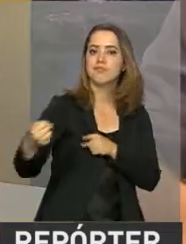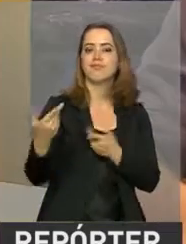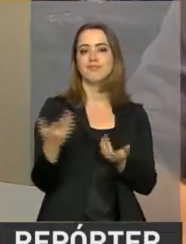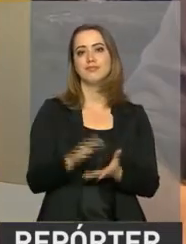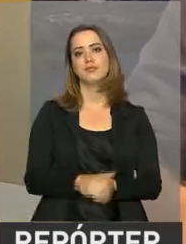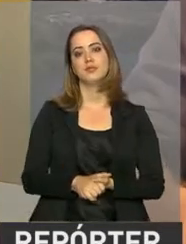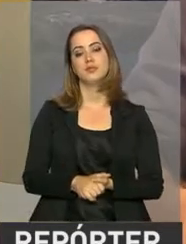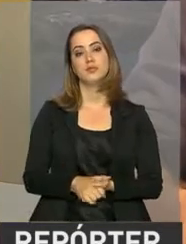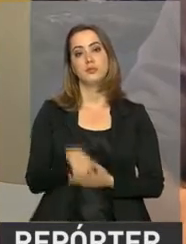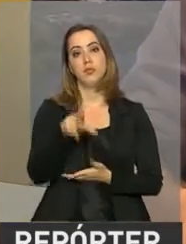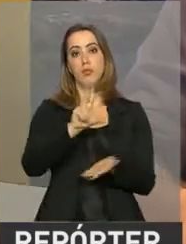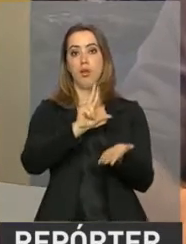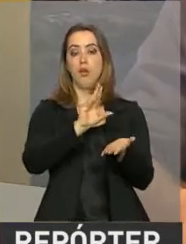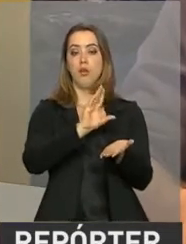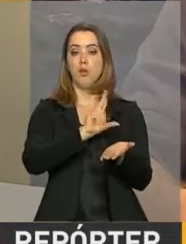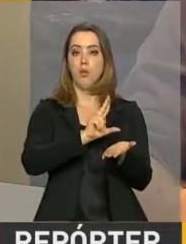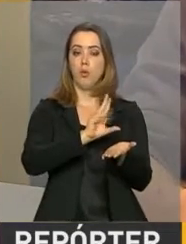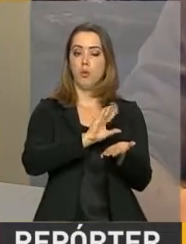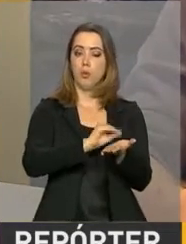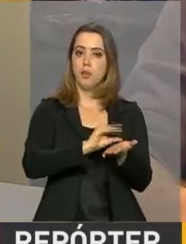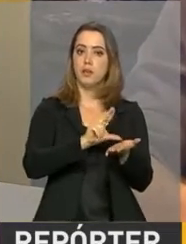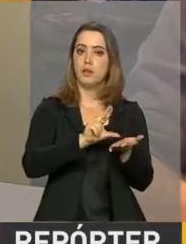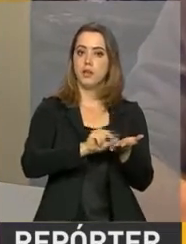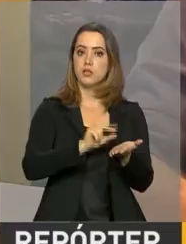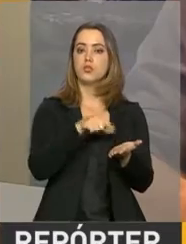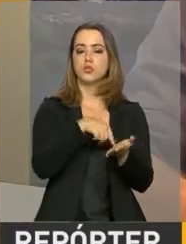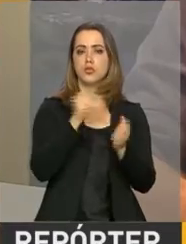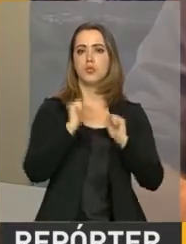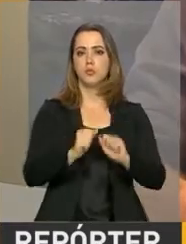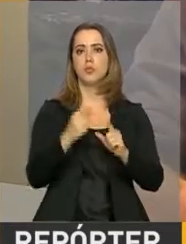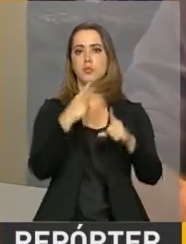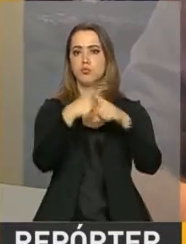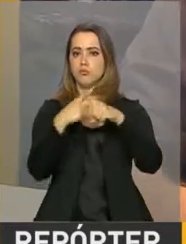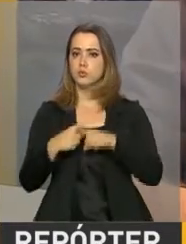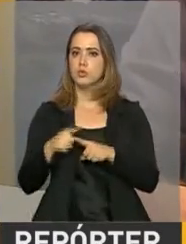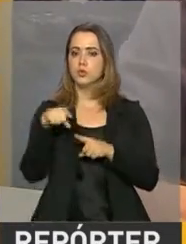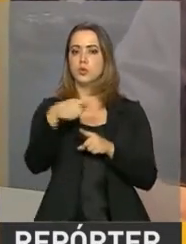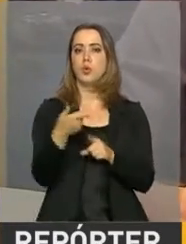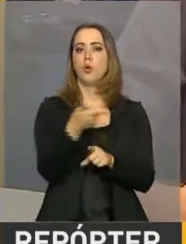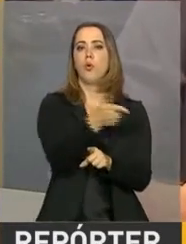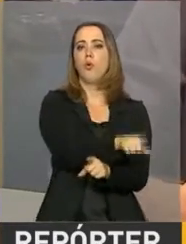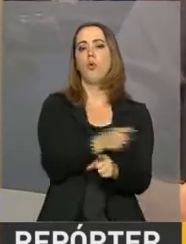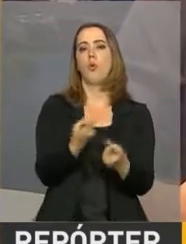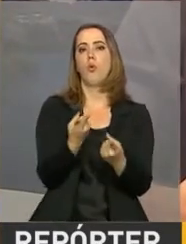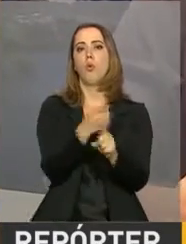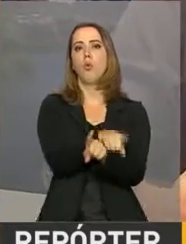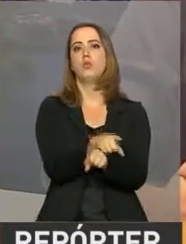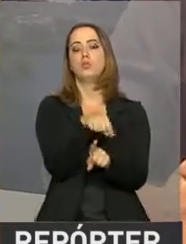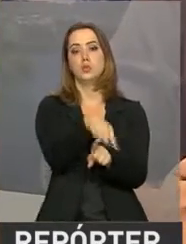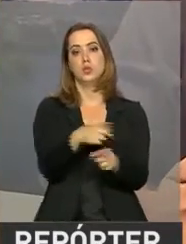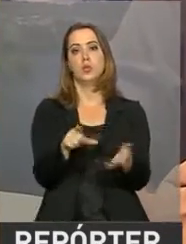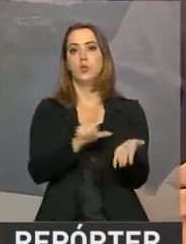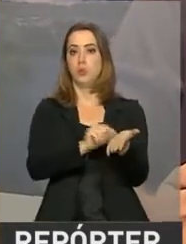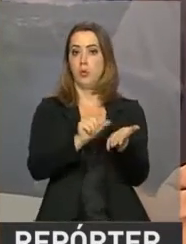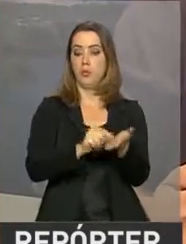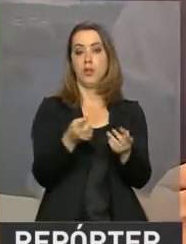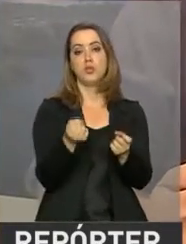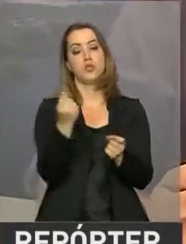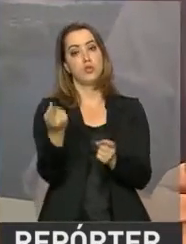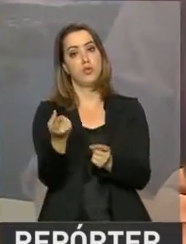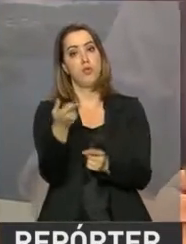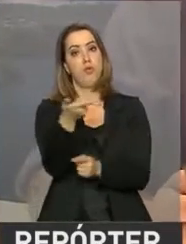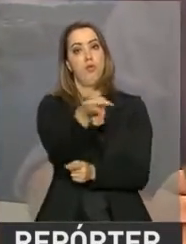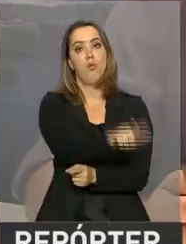resultado. O aplicativo permite que você jogue contra a própria ferramenta, contra um amigo que você convida ou contra outro